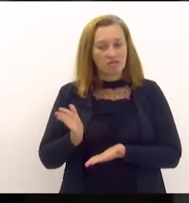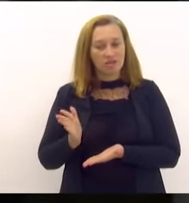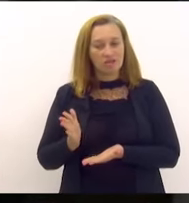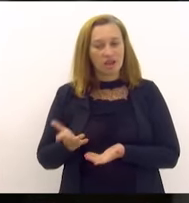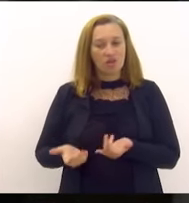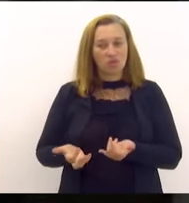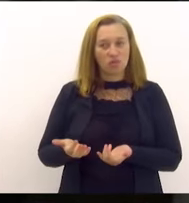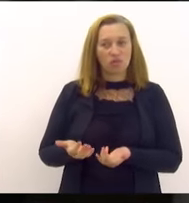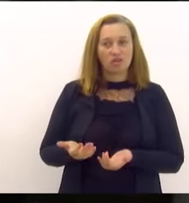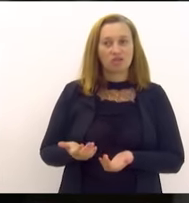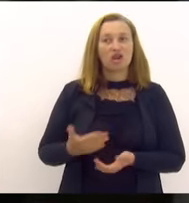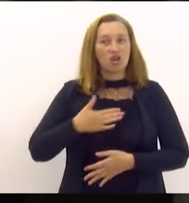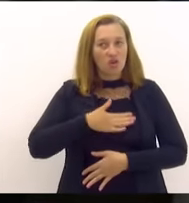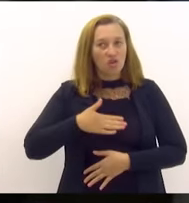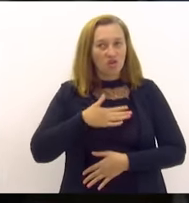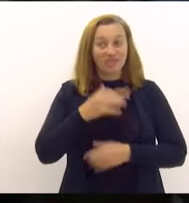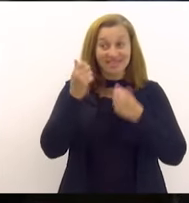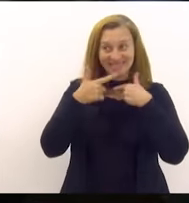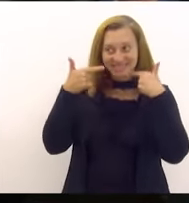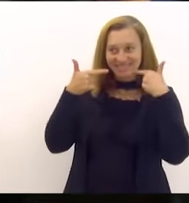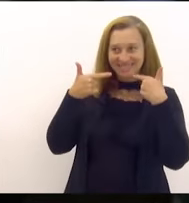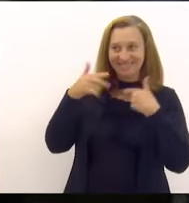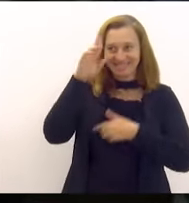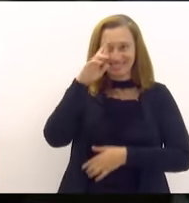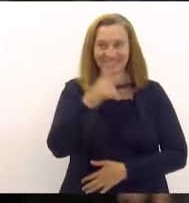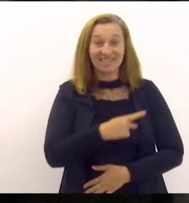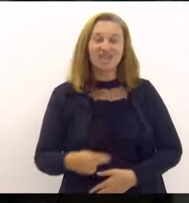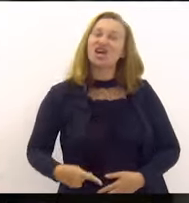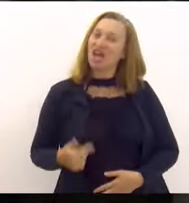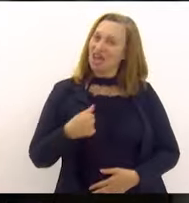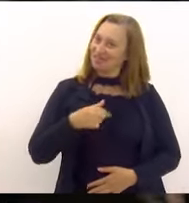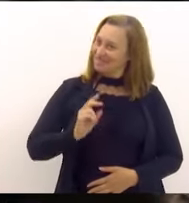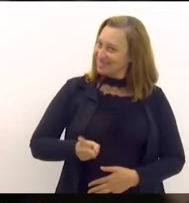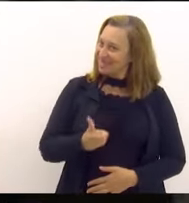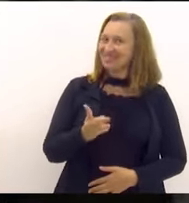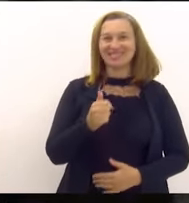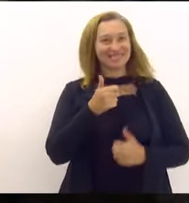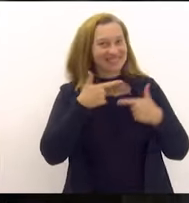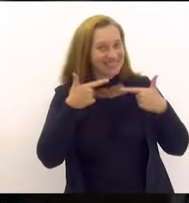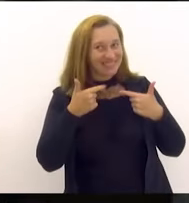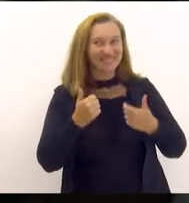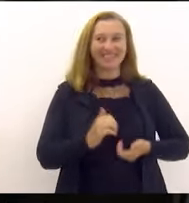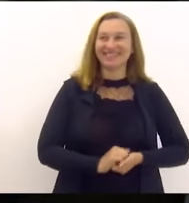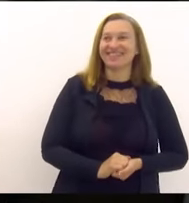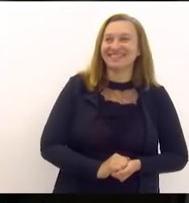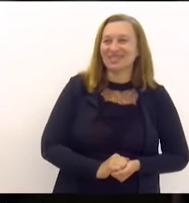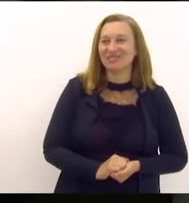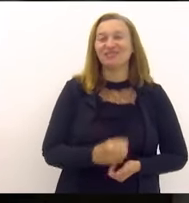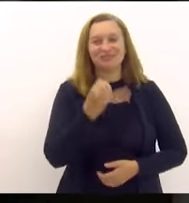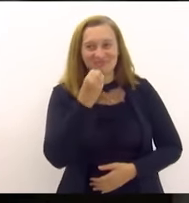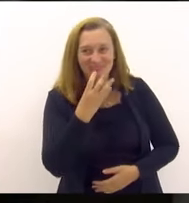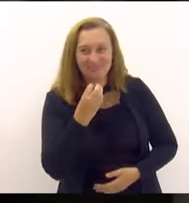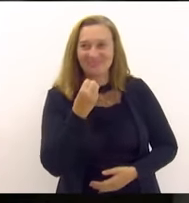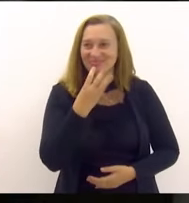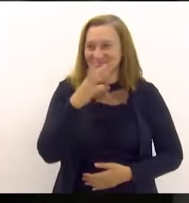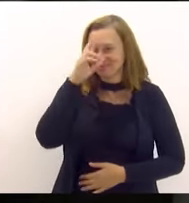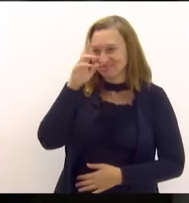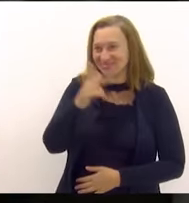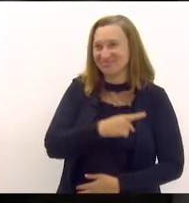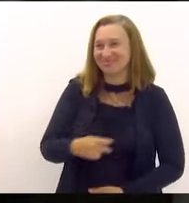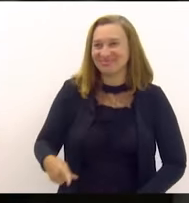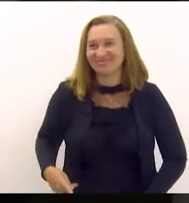bom. Gosto de lhe ver sorrindo, presidente. Ué, mas eu estou sempre sorrindo. Gosto de lhe ver sorrindo. Que bom,